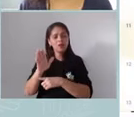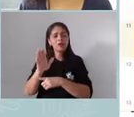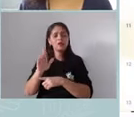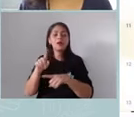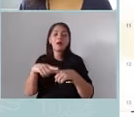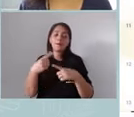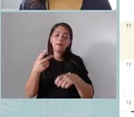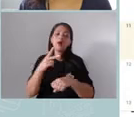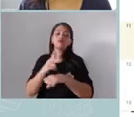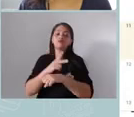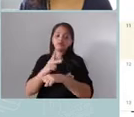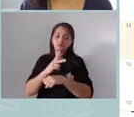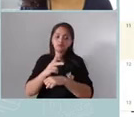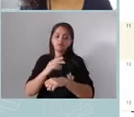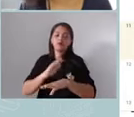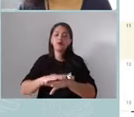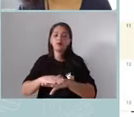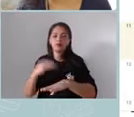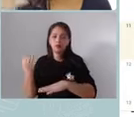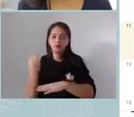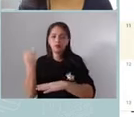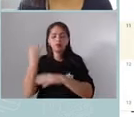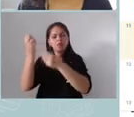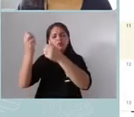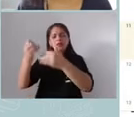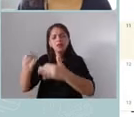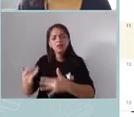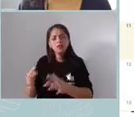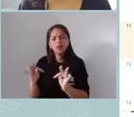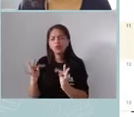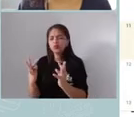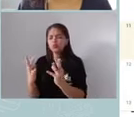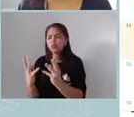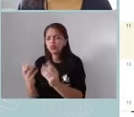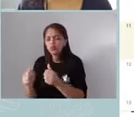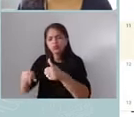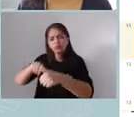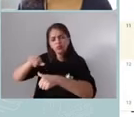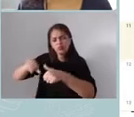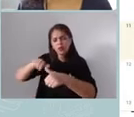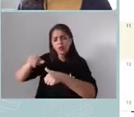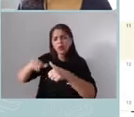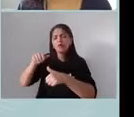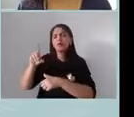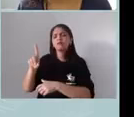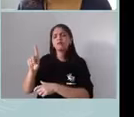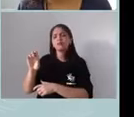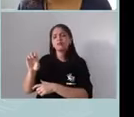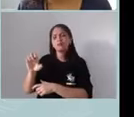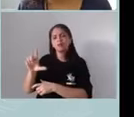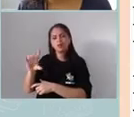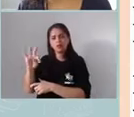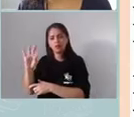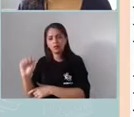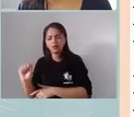tá bom? Que saiu lá da Super Interessante, explicando tudo sobre essa variante Delta. Ok?